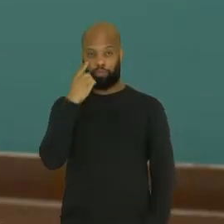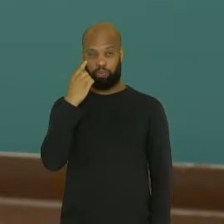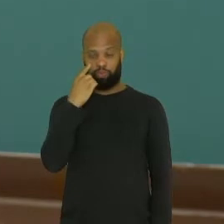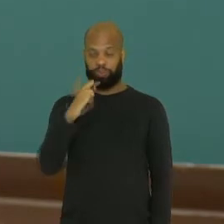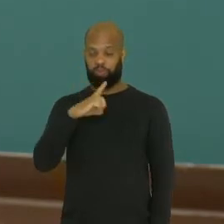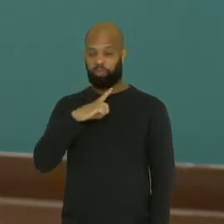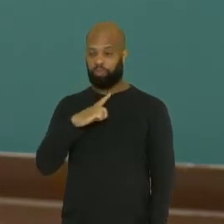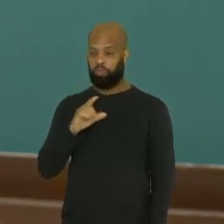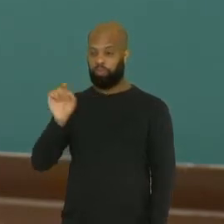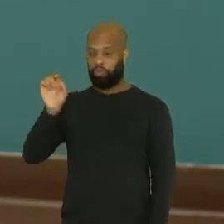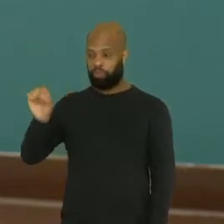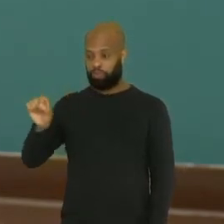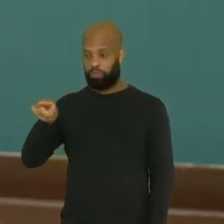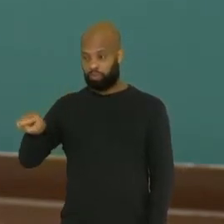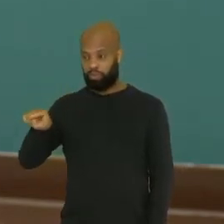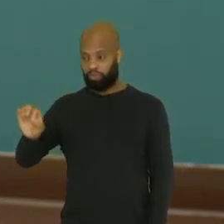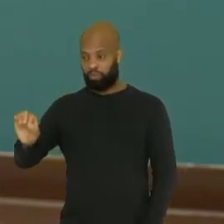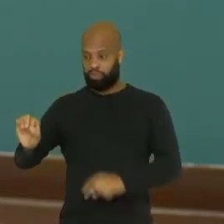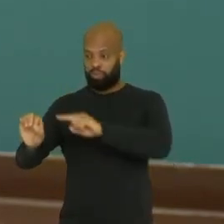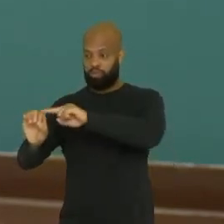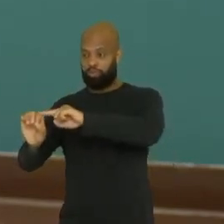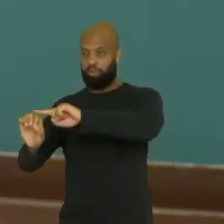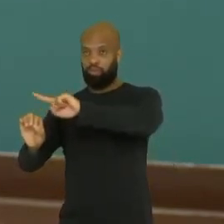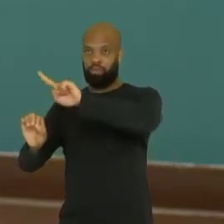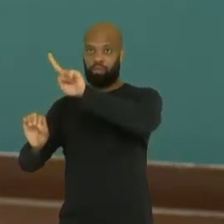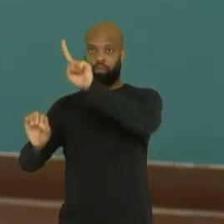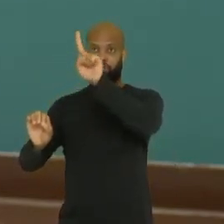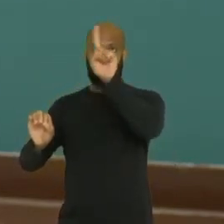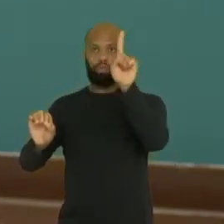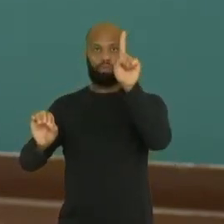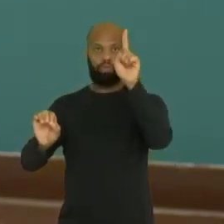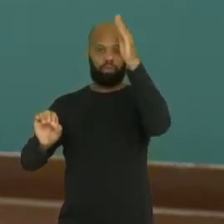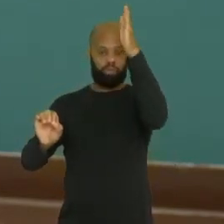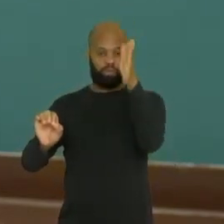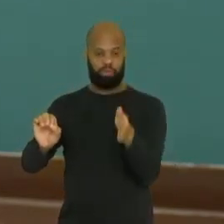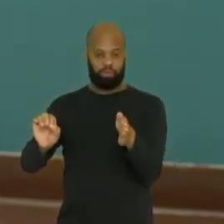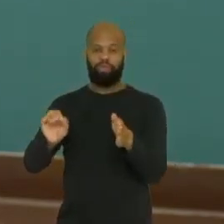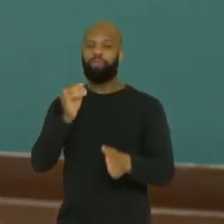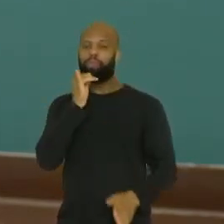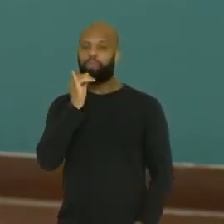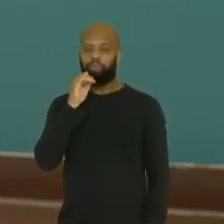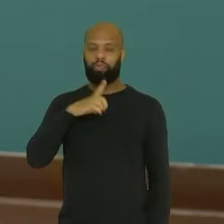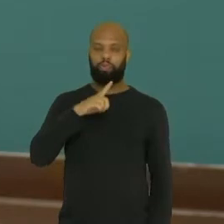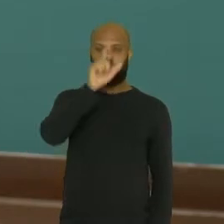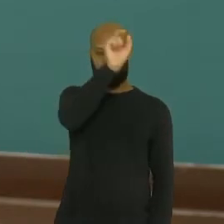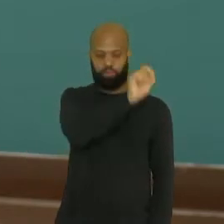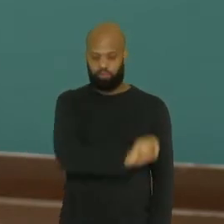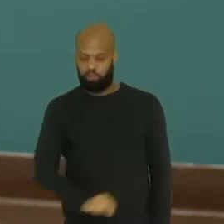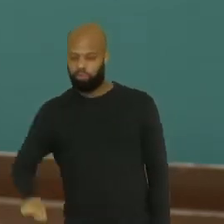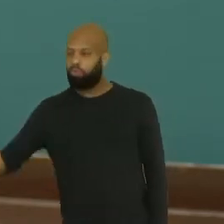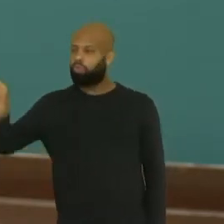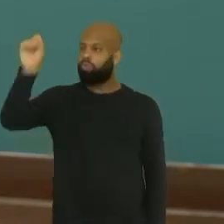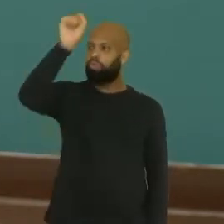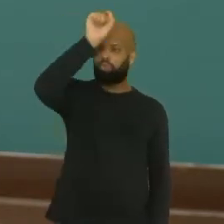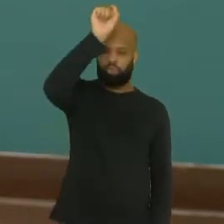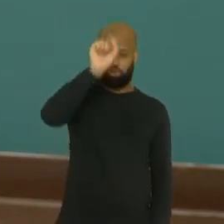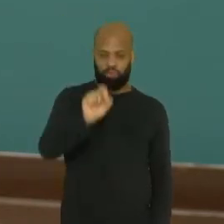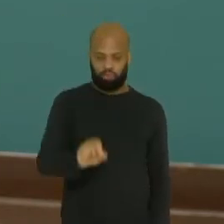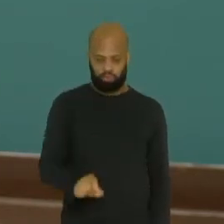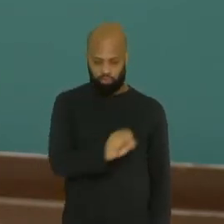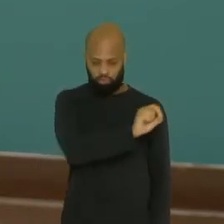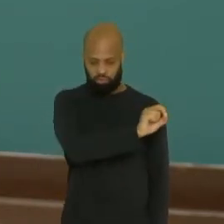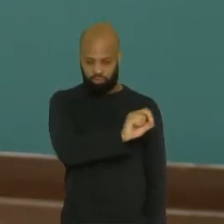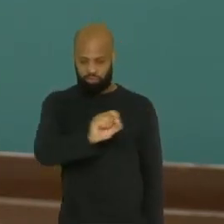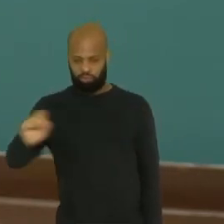é como se você pegasse uma circunferência, dividisse ela em 4 partes, mas você se deslocou apenas